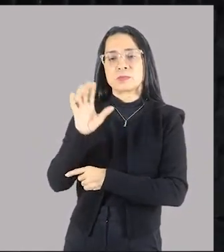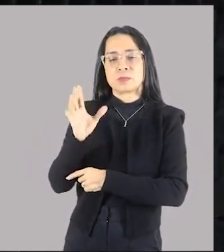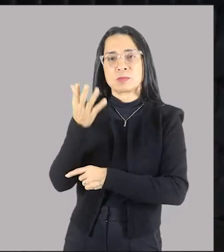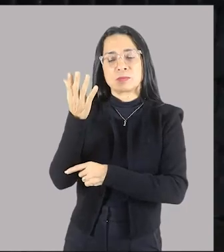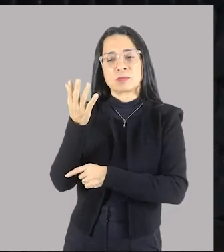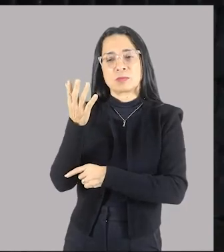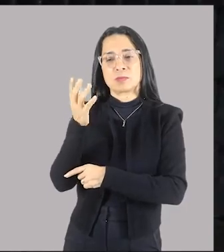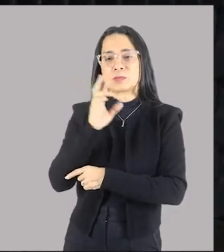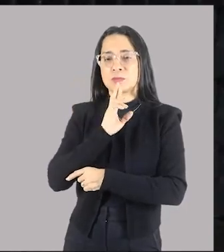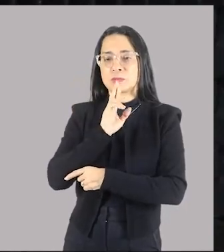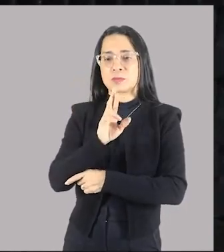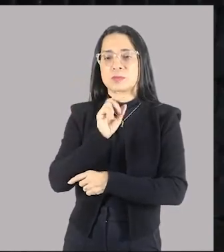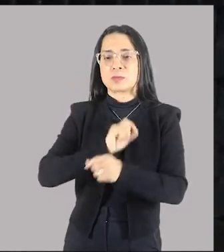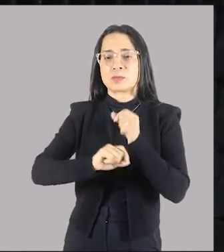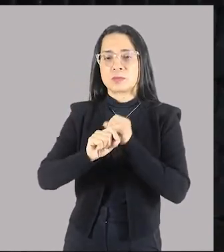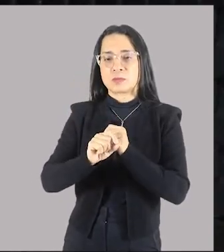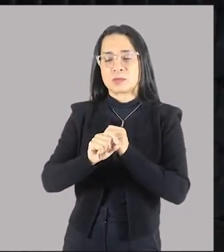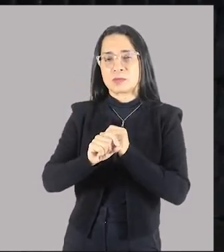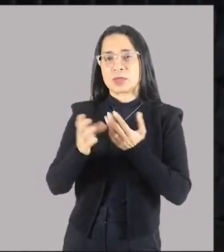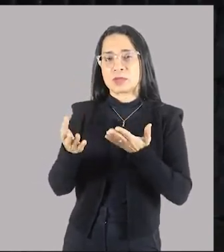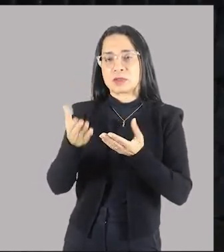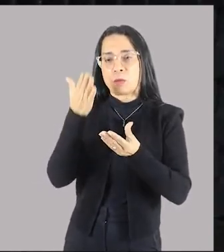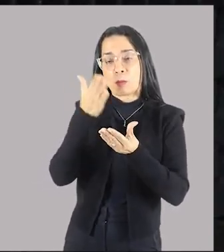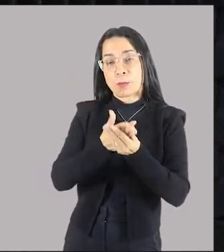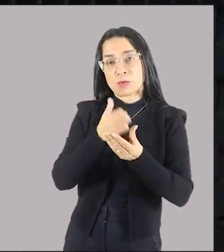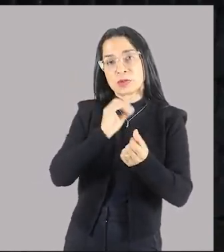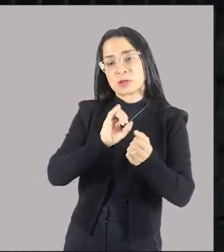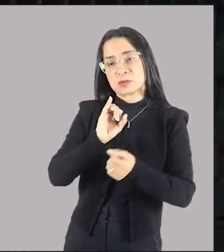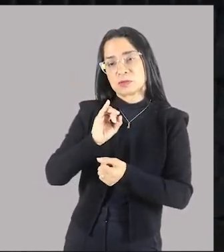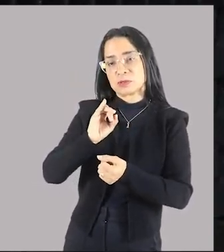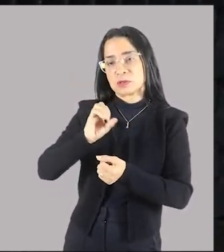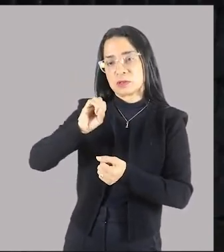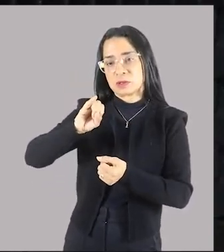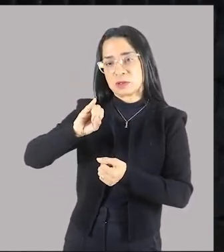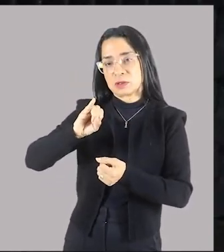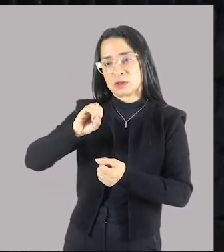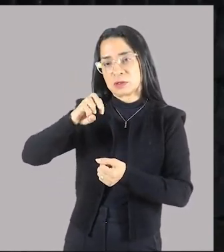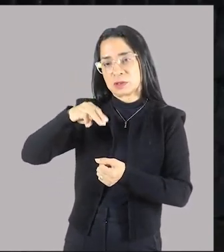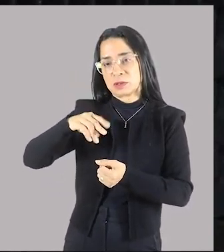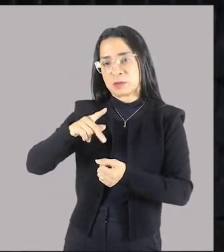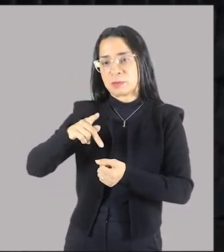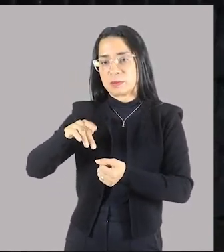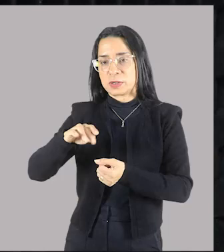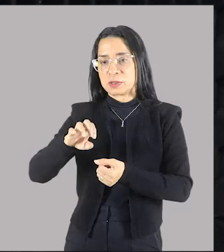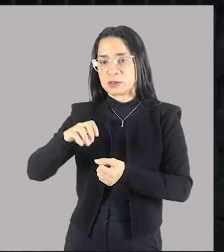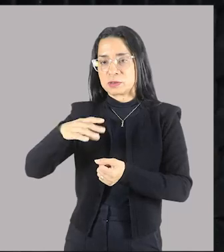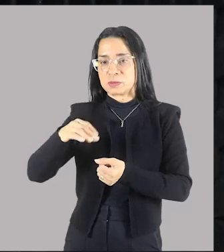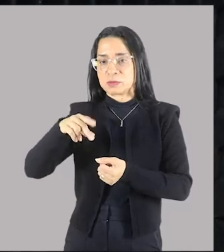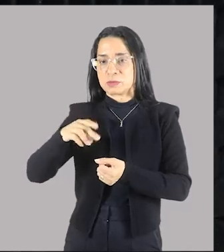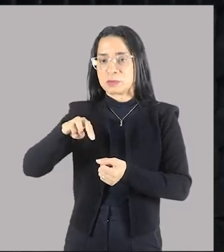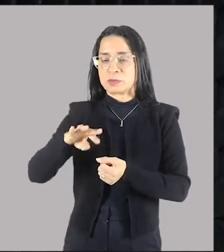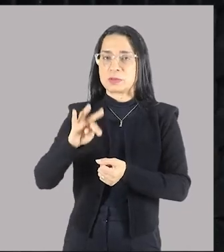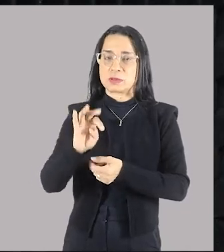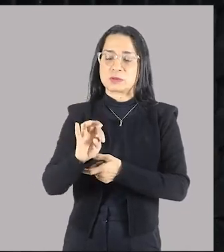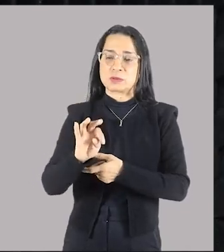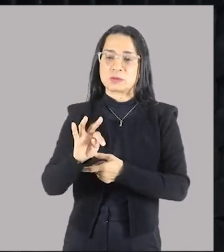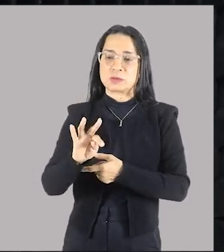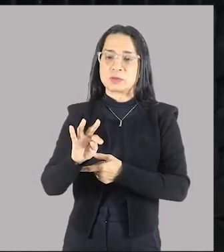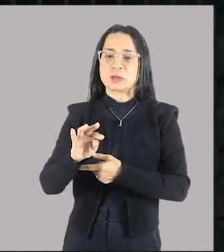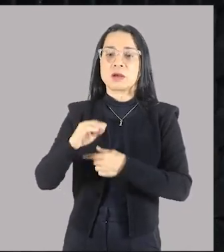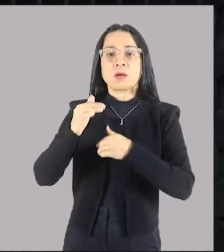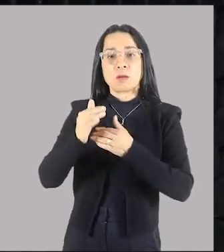processo de impeachment, porque ela vai instaurar o processo de impeachment. Um processo que ele tende a